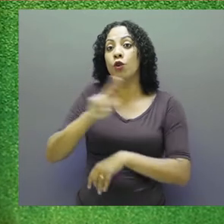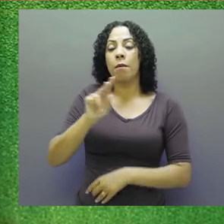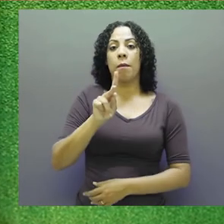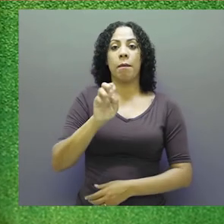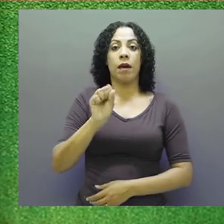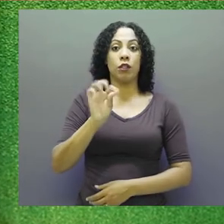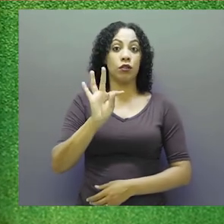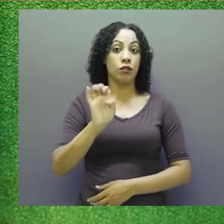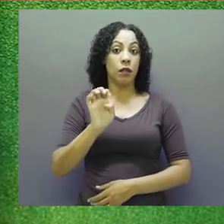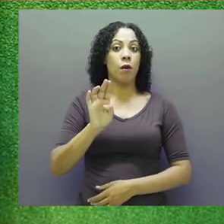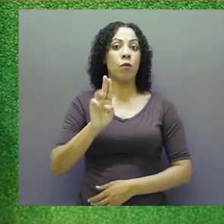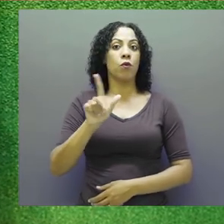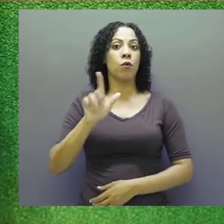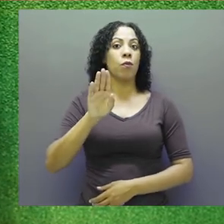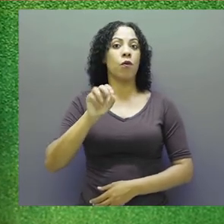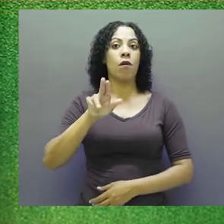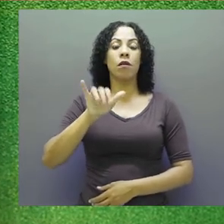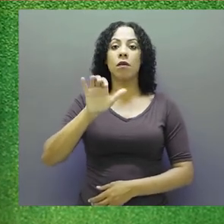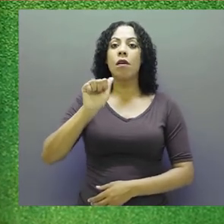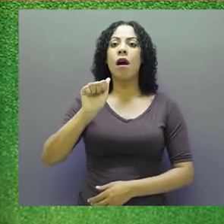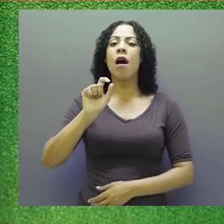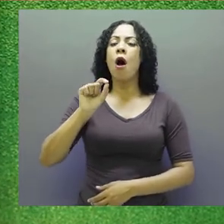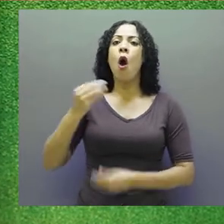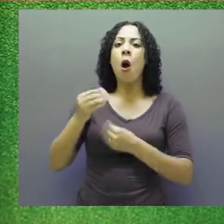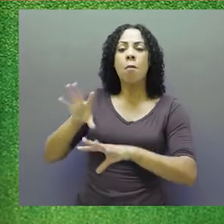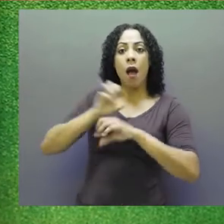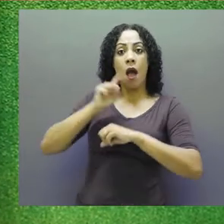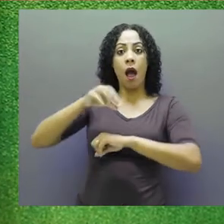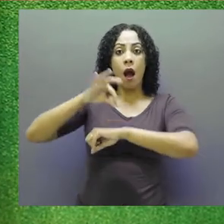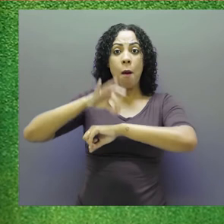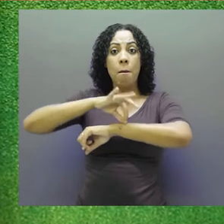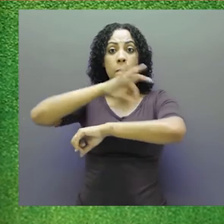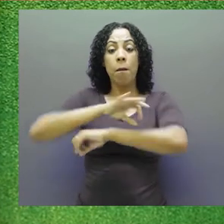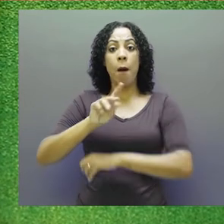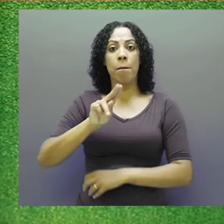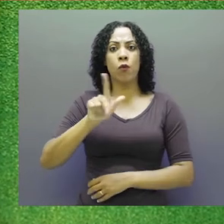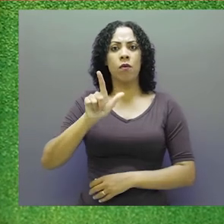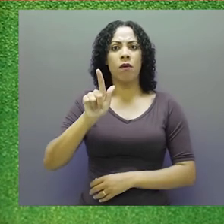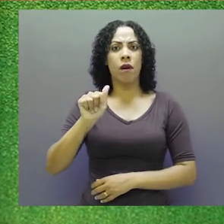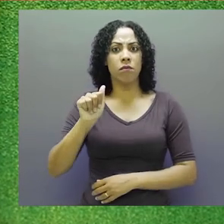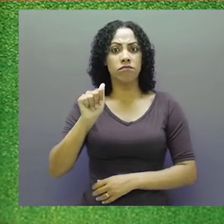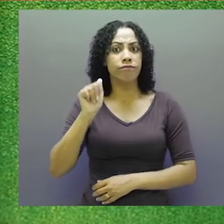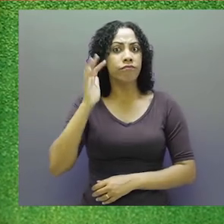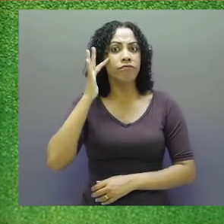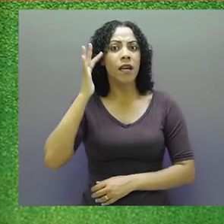conhecida como peste bubônica, transmitida pela pulga do, quem aí pode imaginar?